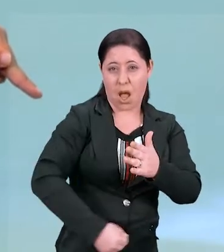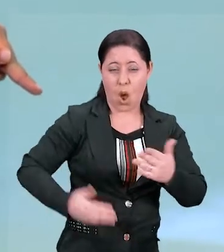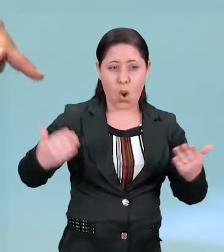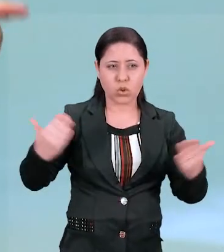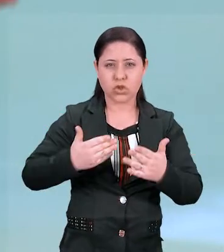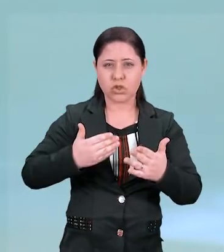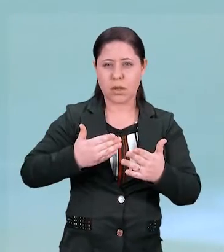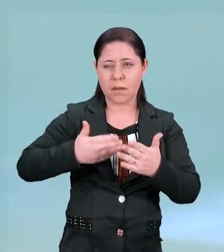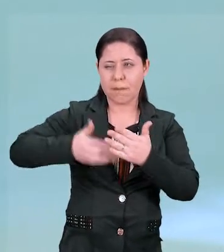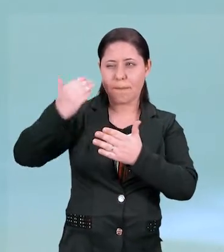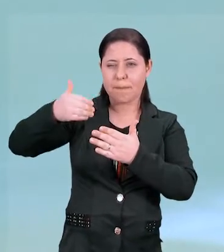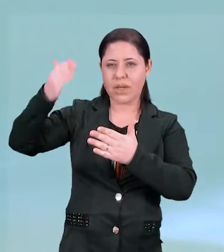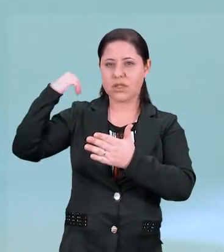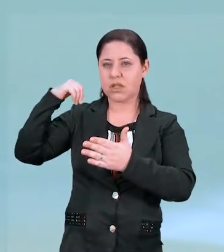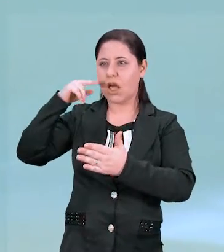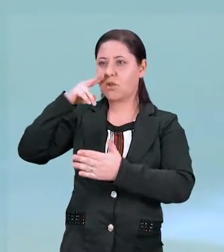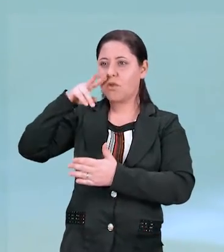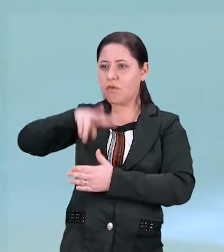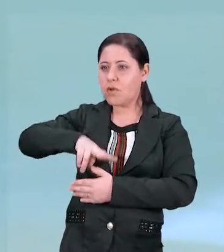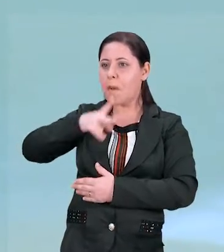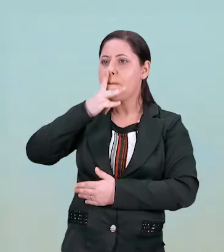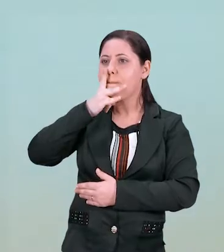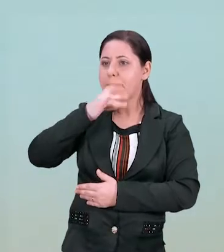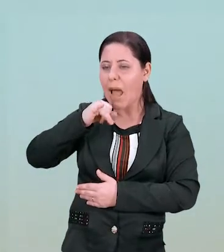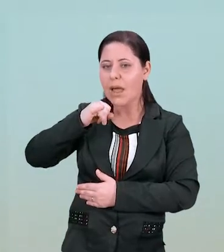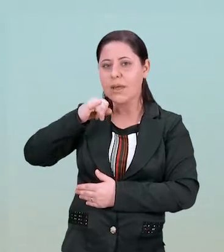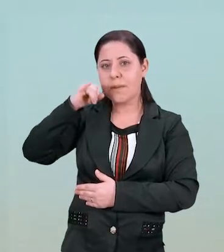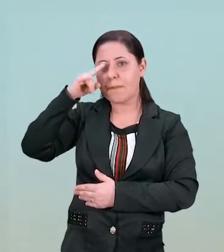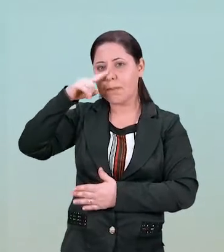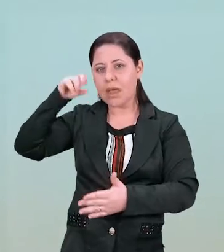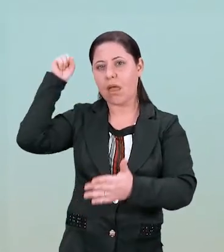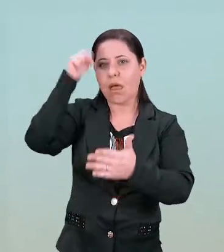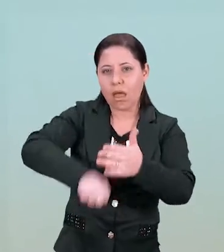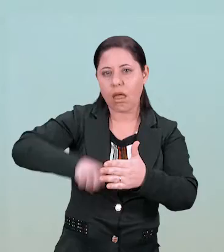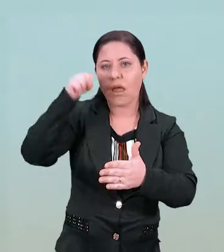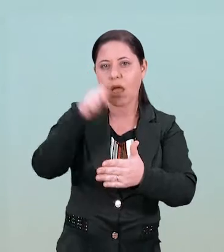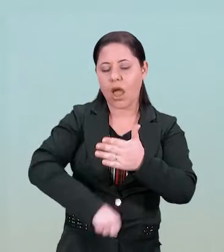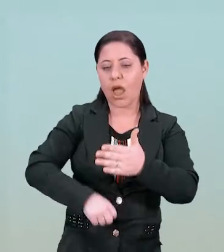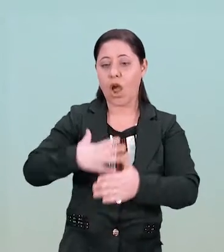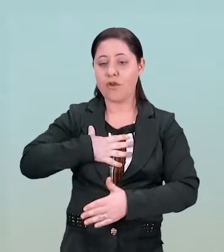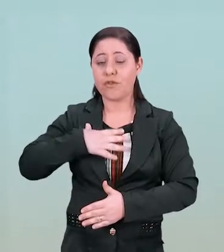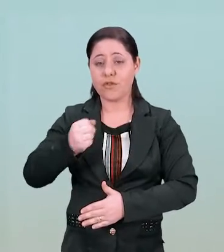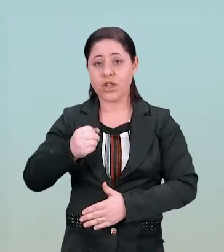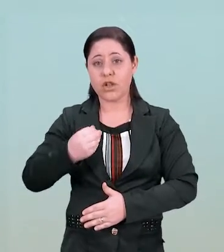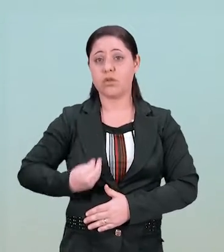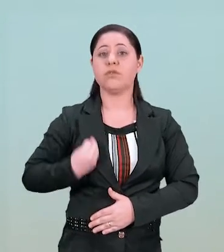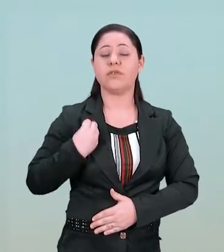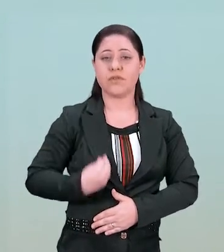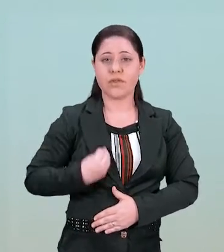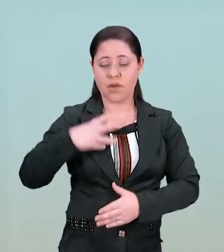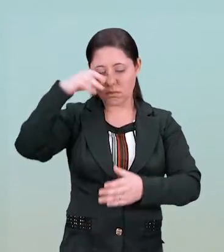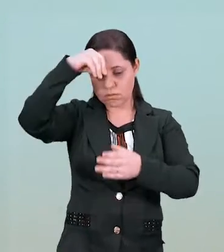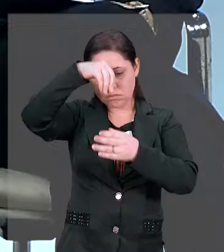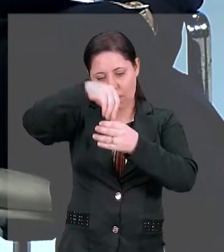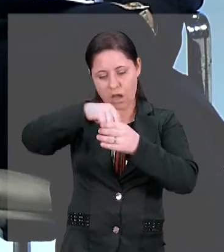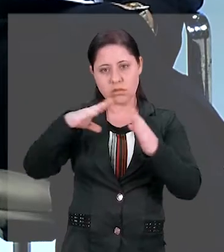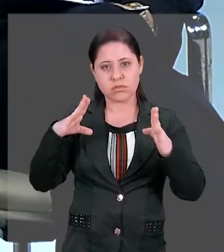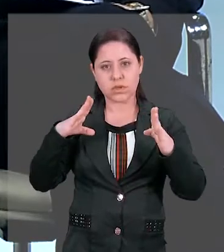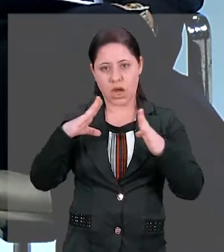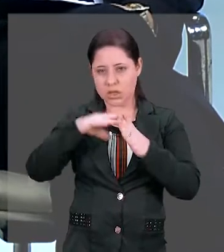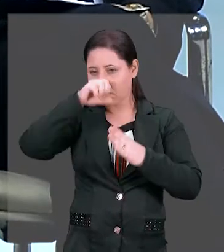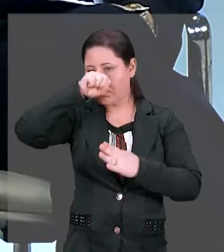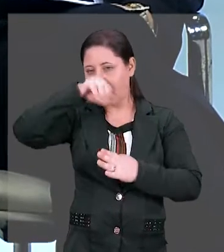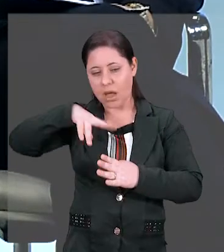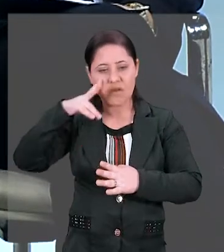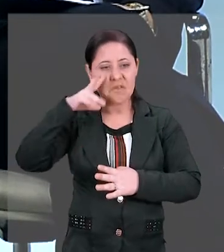mãe. É uma questão que se perpetua. É o filho que conviveu num ambiente doméstico, com o